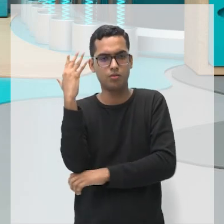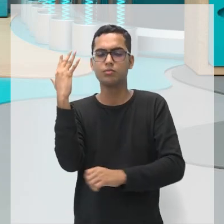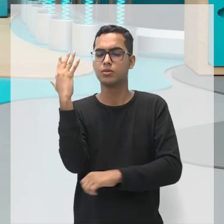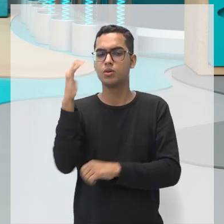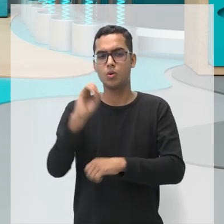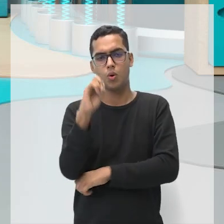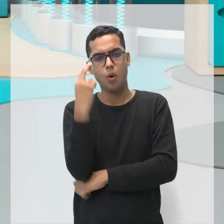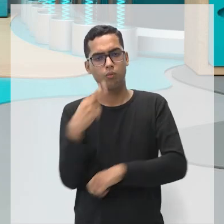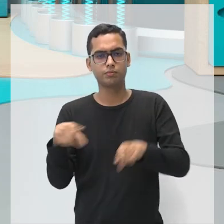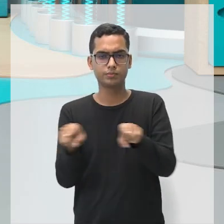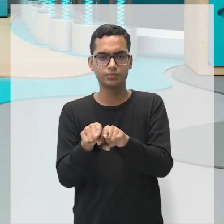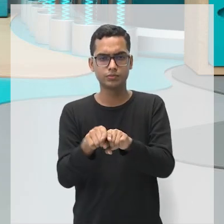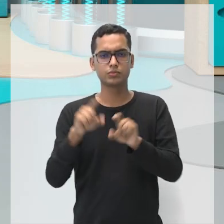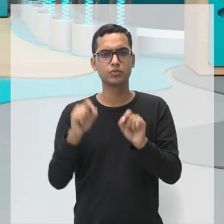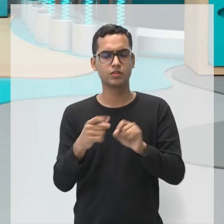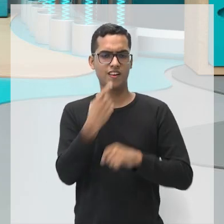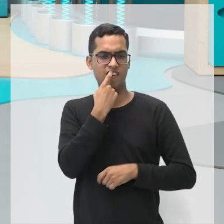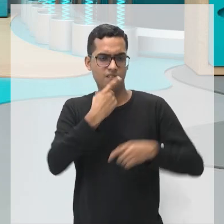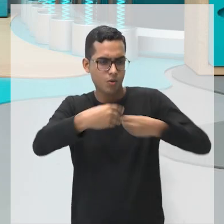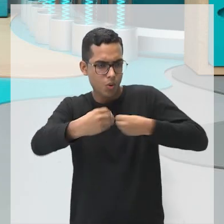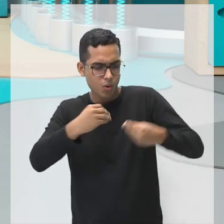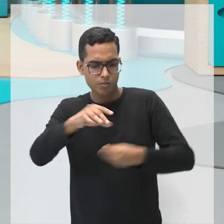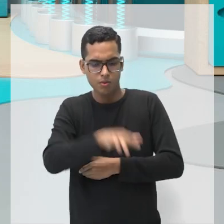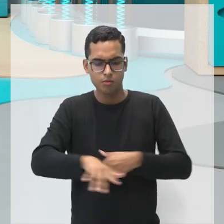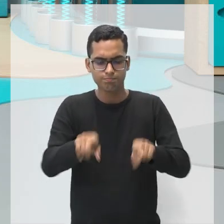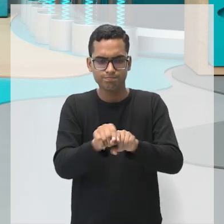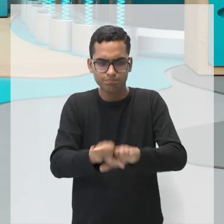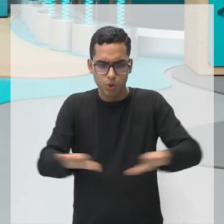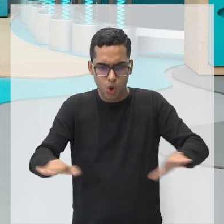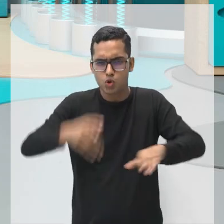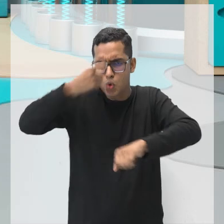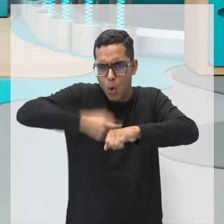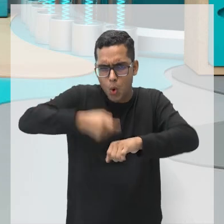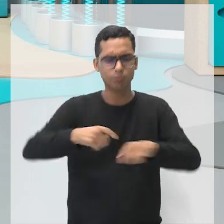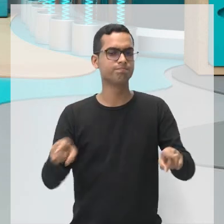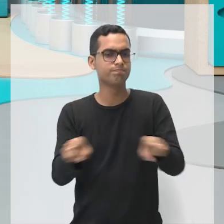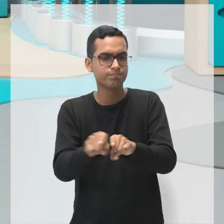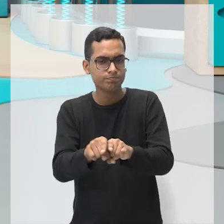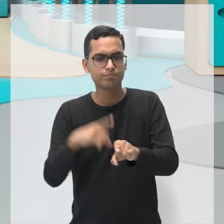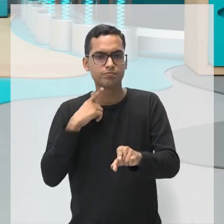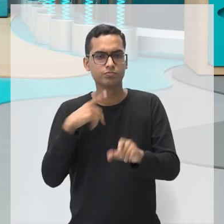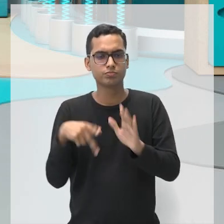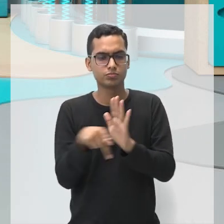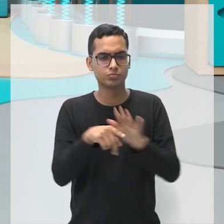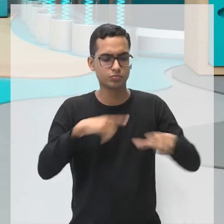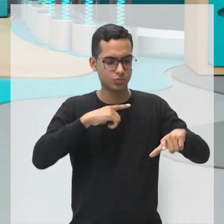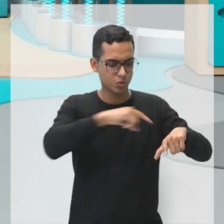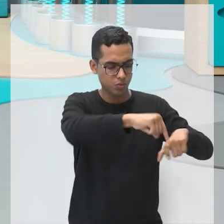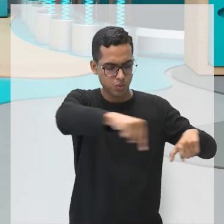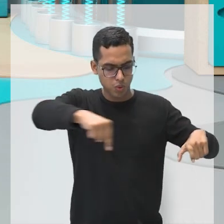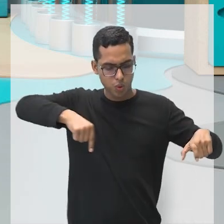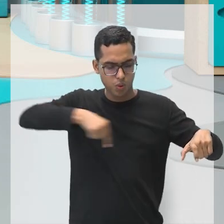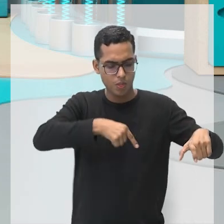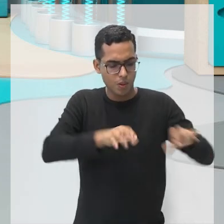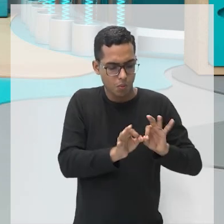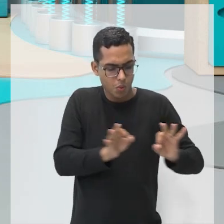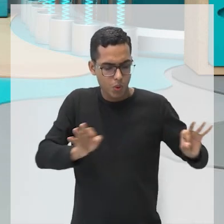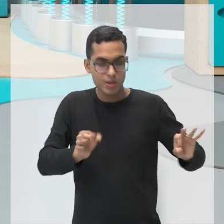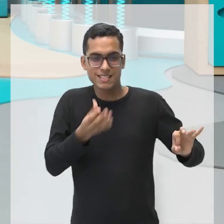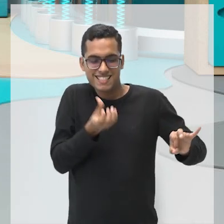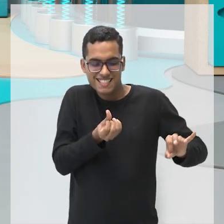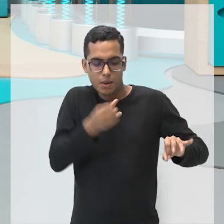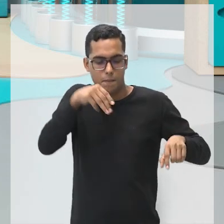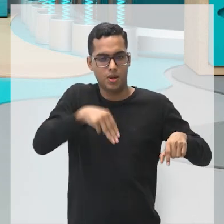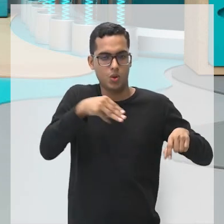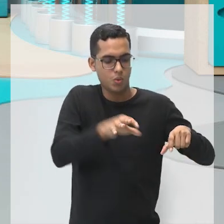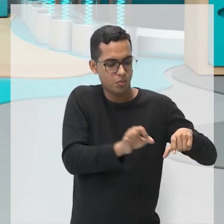emborrachado, com as 2 áreas ali para o goleiro que se localizam a 6 metros do gol, ok? É a área ali no fundo